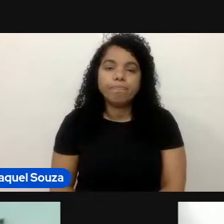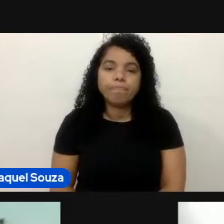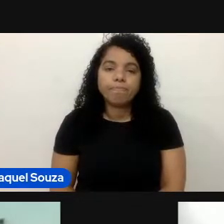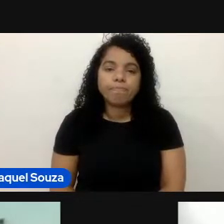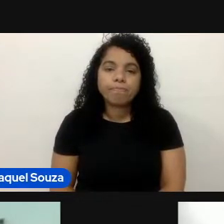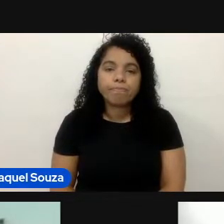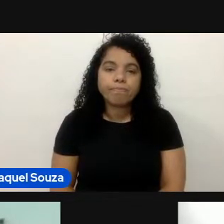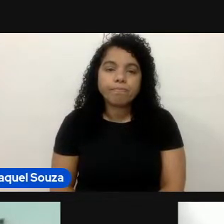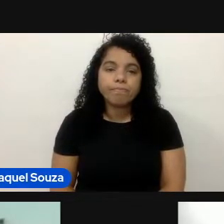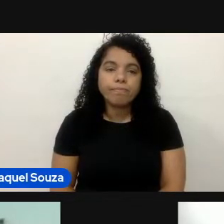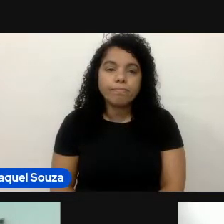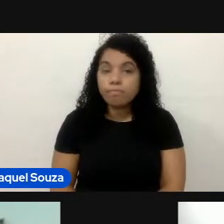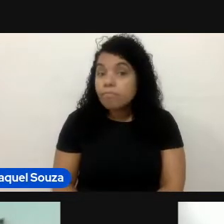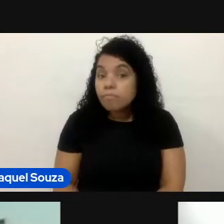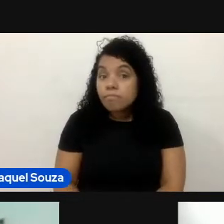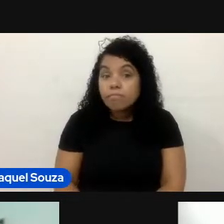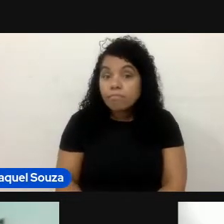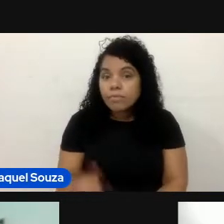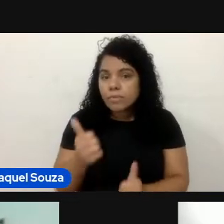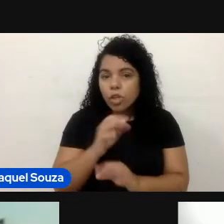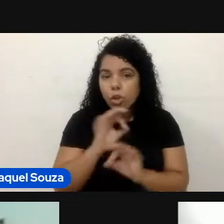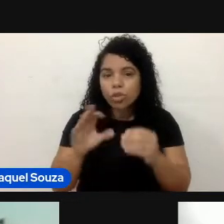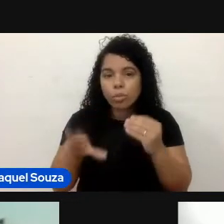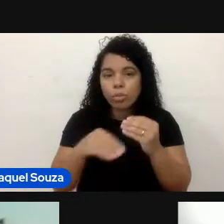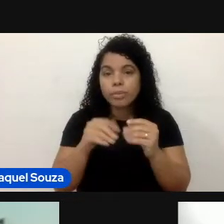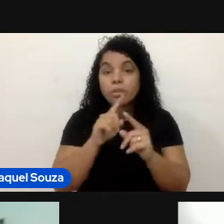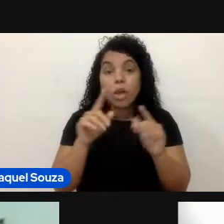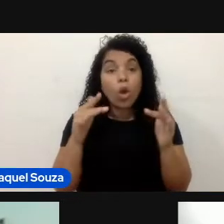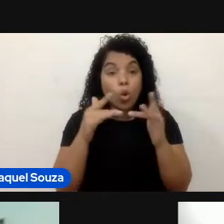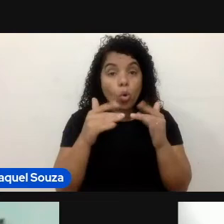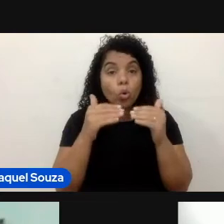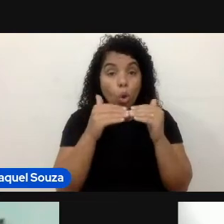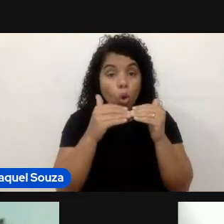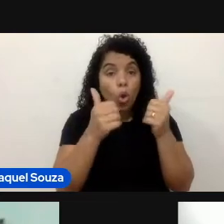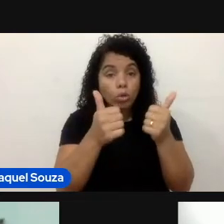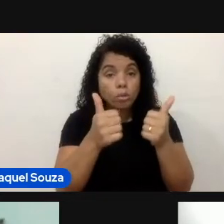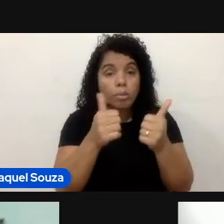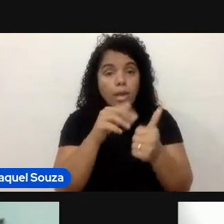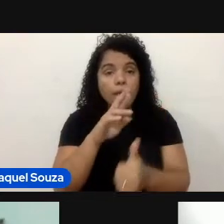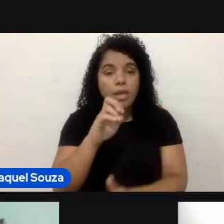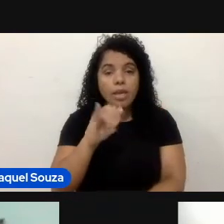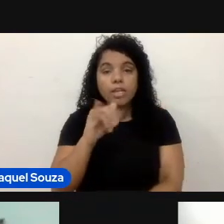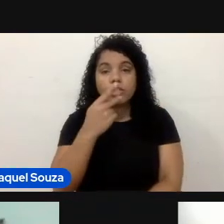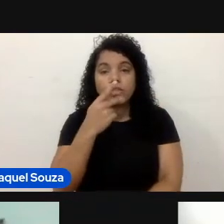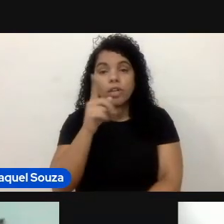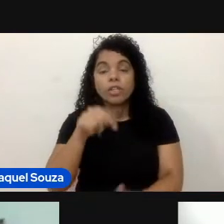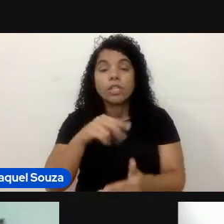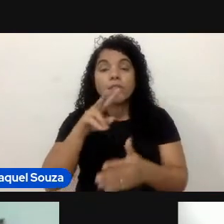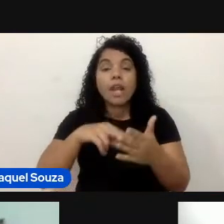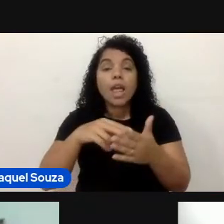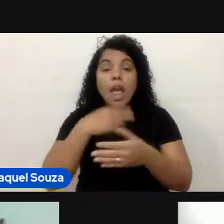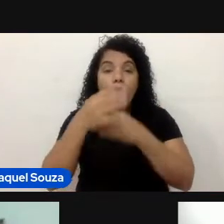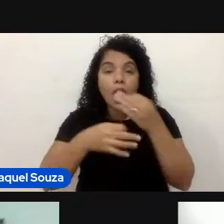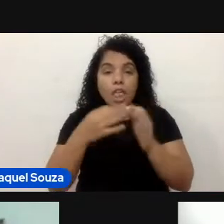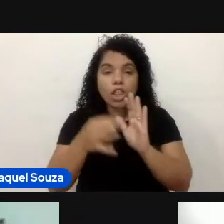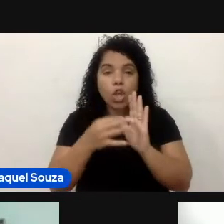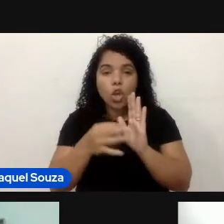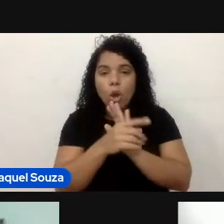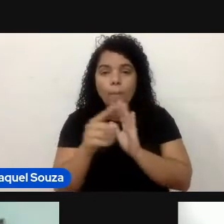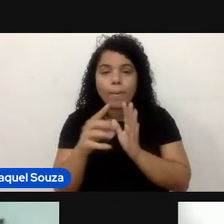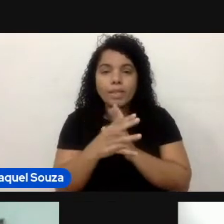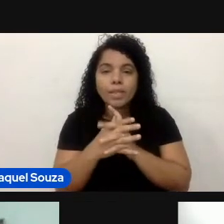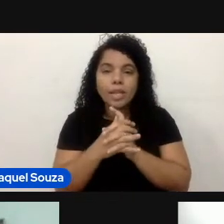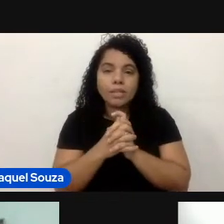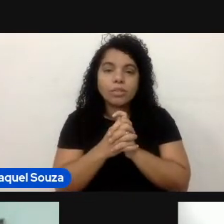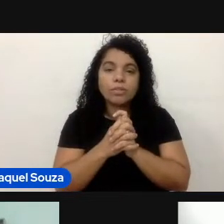Legal. Alguém quer complementar? Não, concordo bem com o que a Regi falou aí. Eu estava aqui lendo os comentários e o